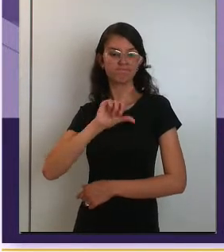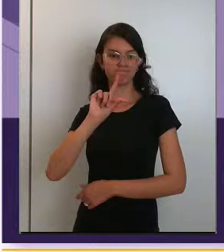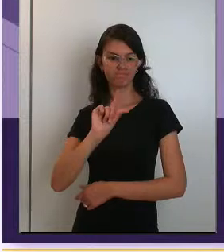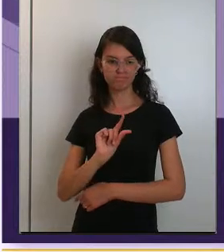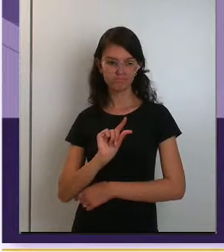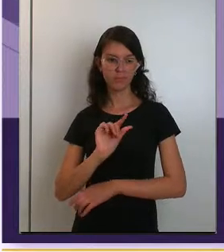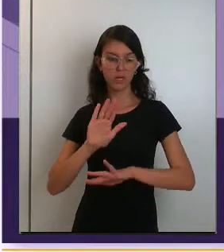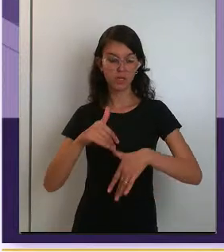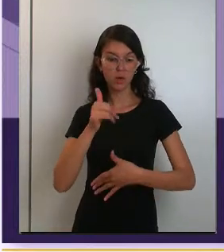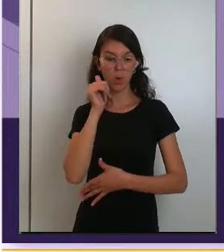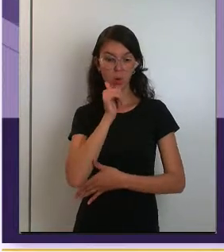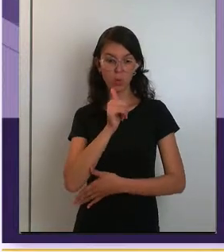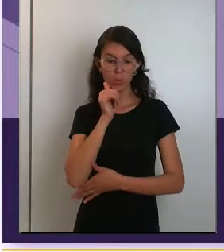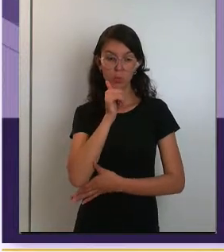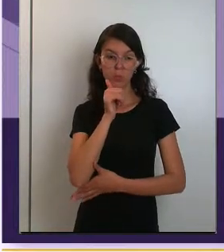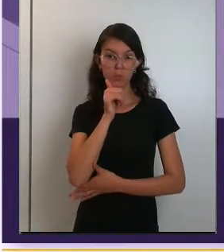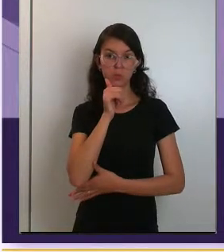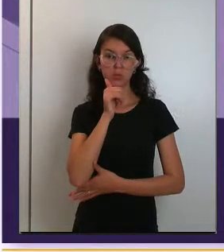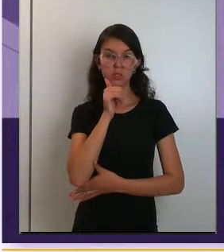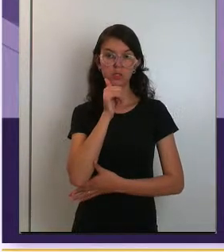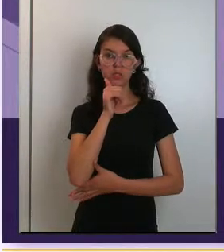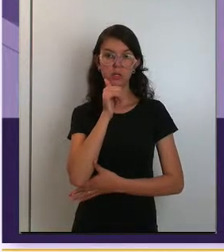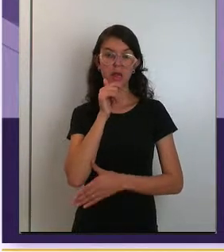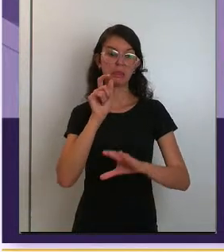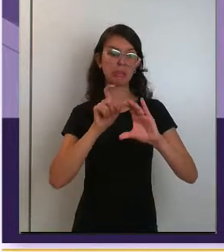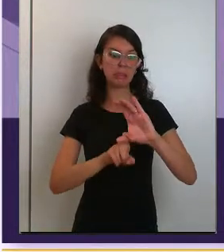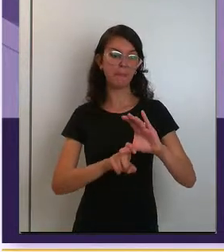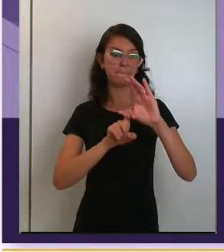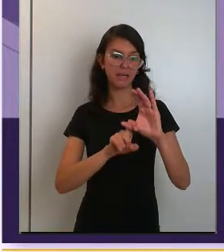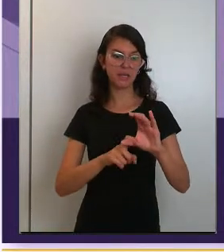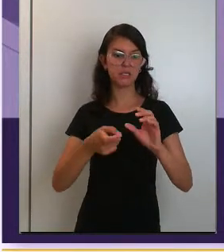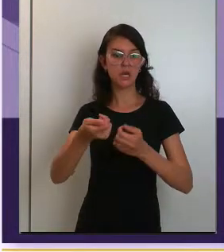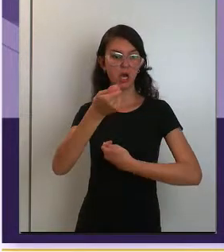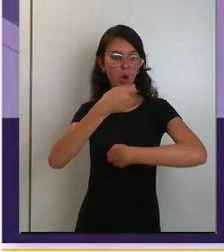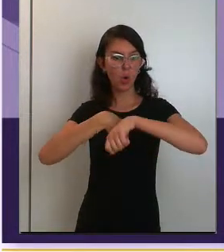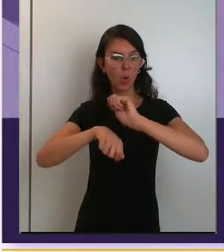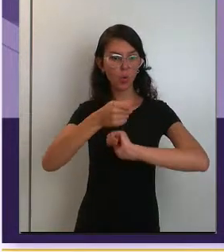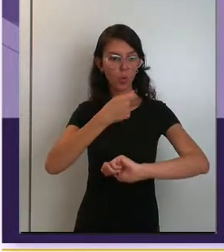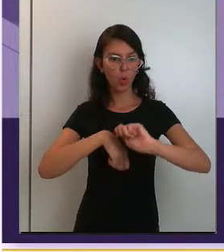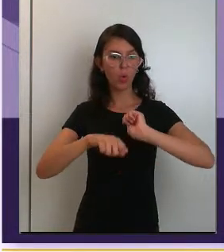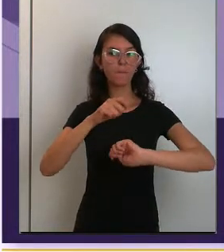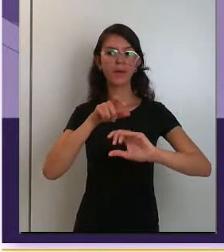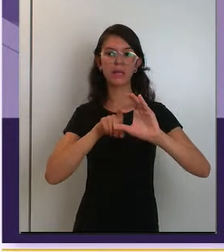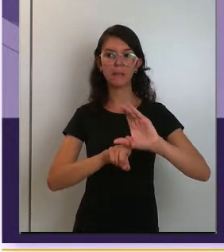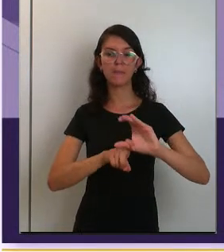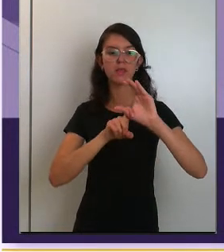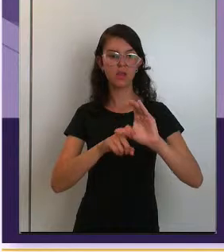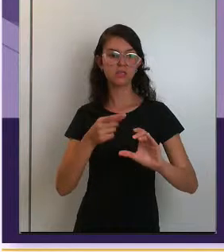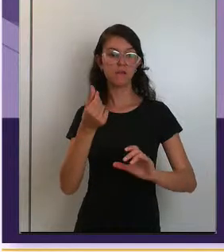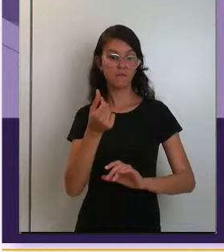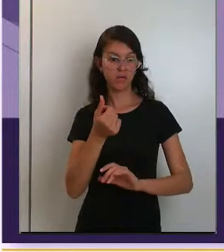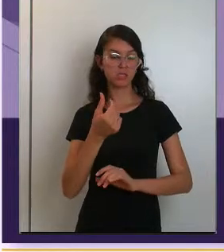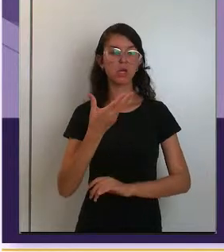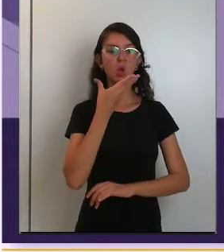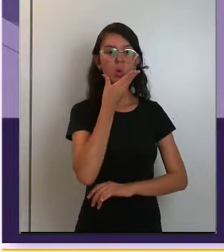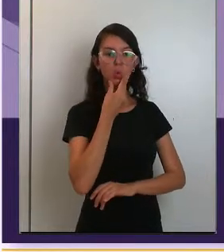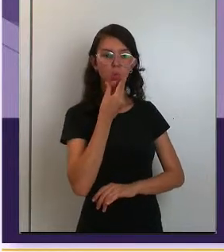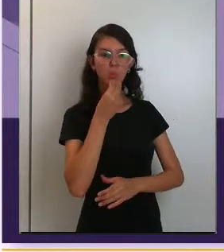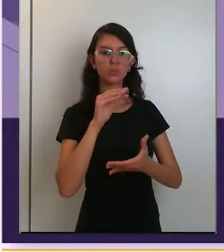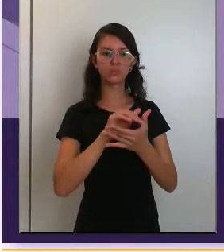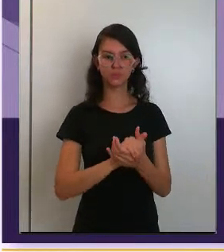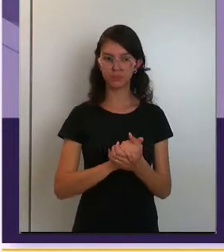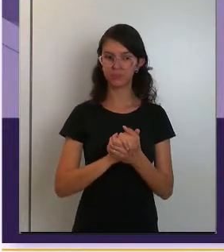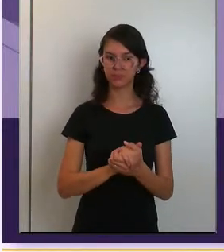muitas mulheres vão acabar vivendo em uma situação de dependência econômica, de dependência financeira em relação aos seus companheiros ou maridos.